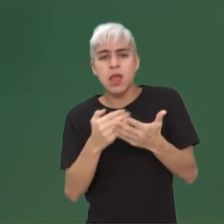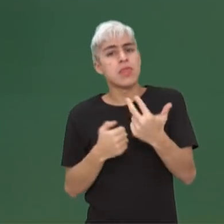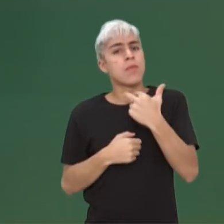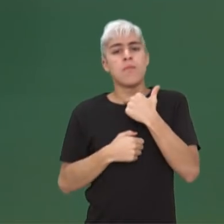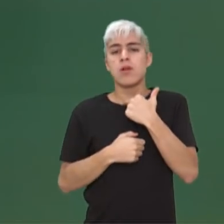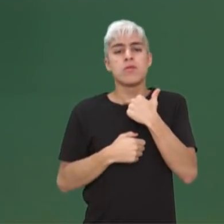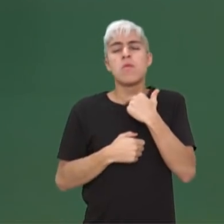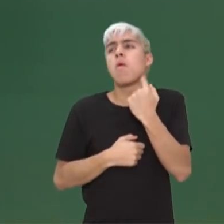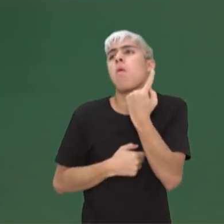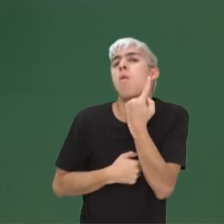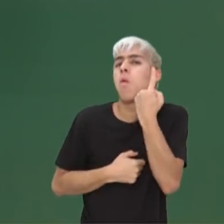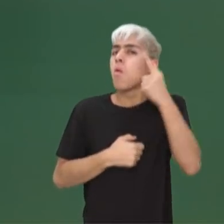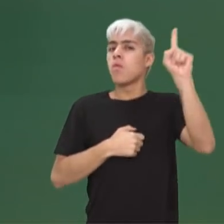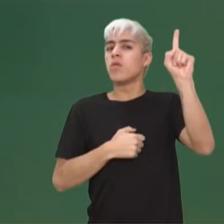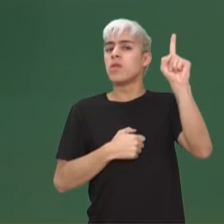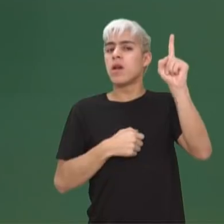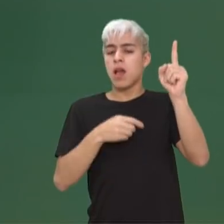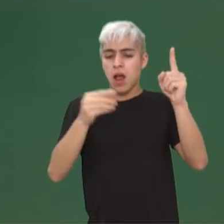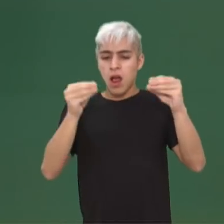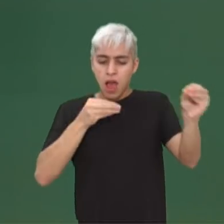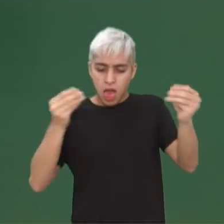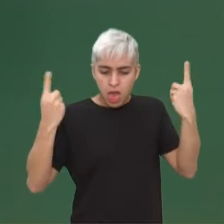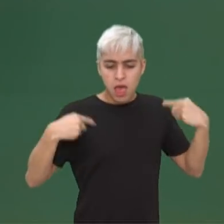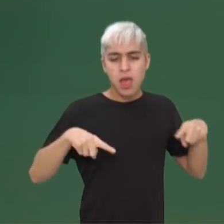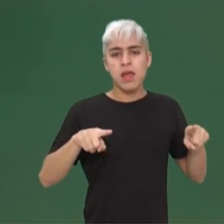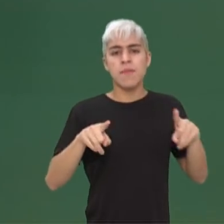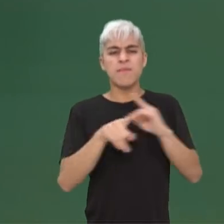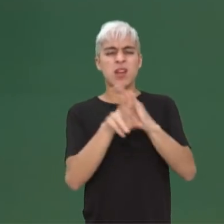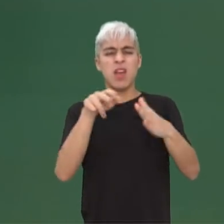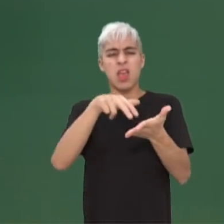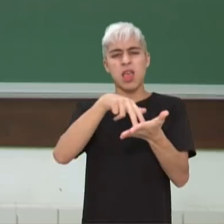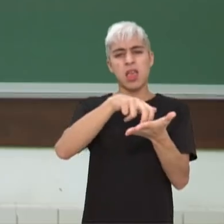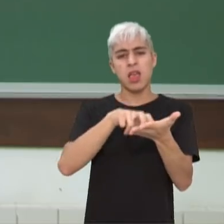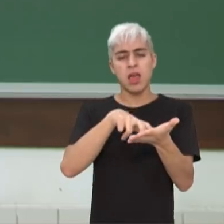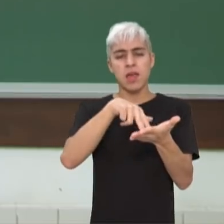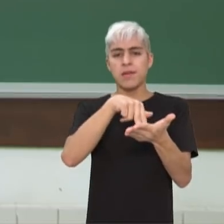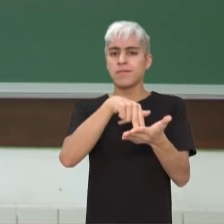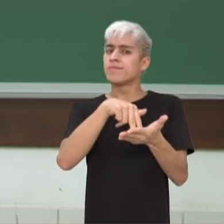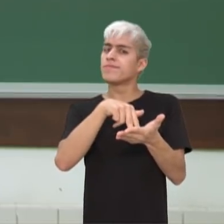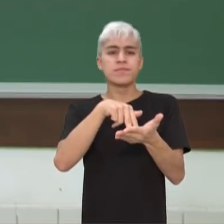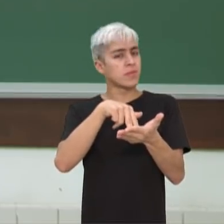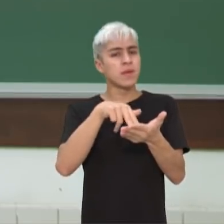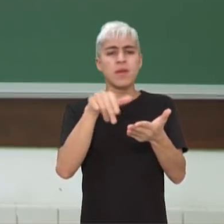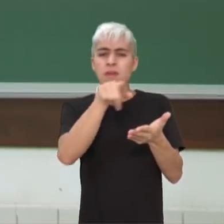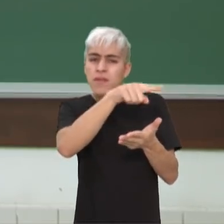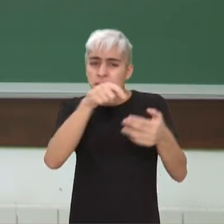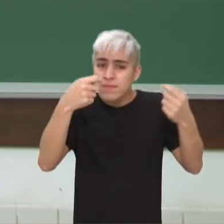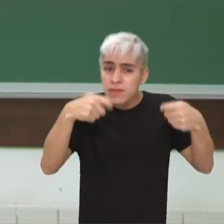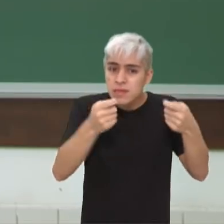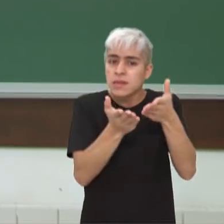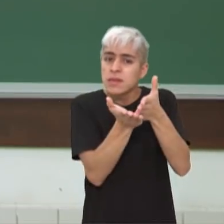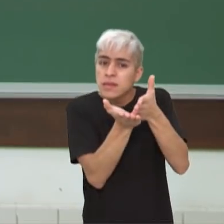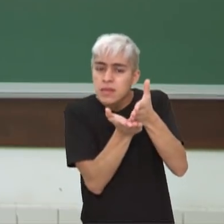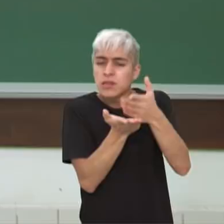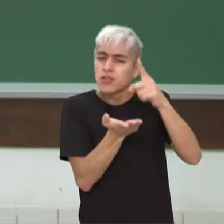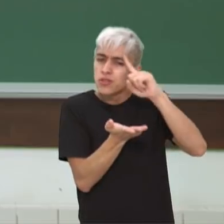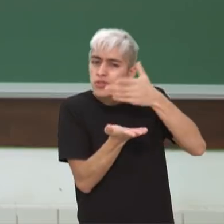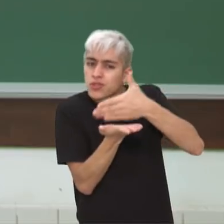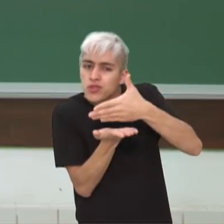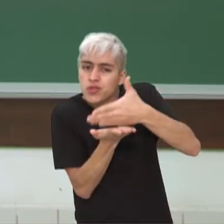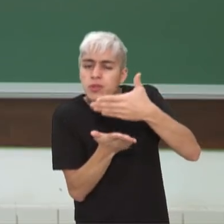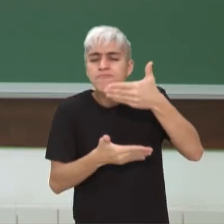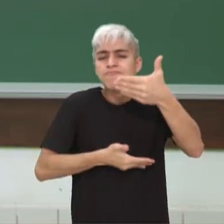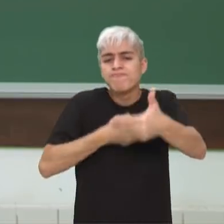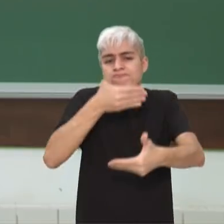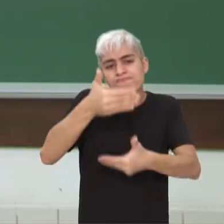fazer uma vez na vida os exercícios de flexibilidade achando que o corpo de vocês vai se tornar flexível. Então vocês precisam manter isso por uma certa rotina e por um